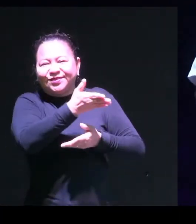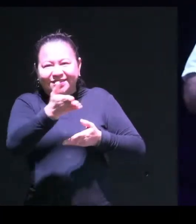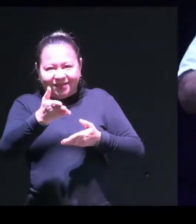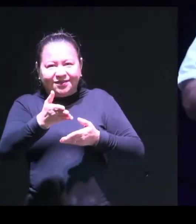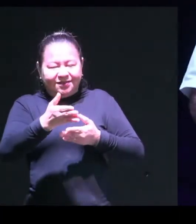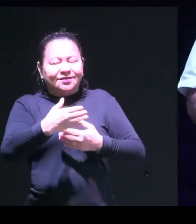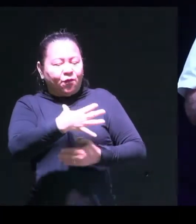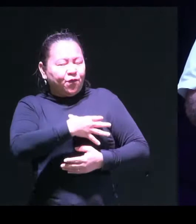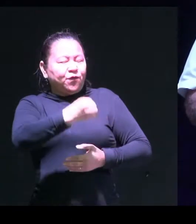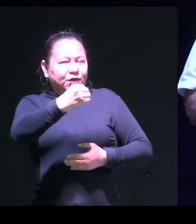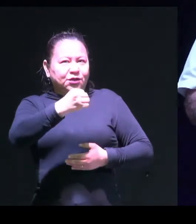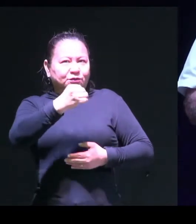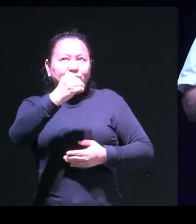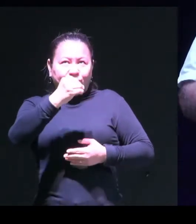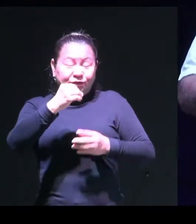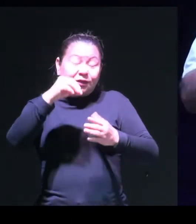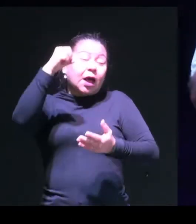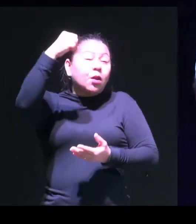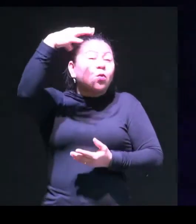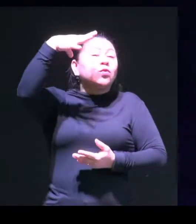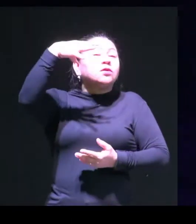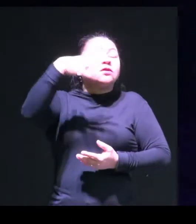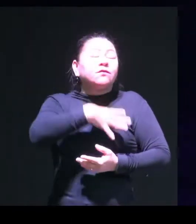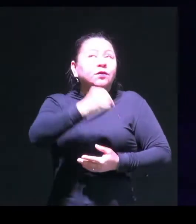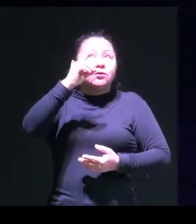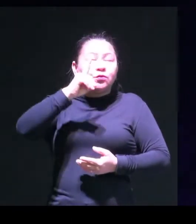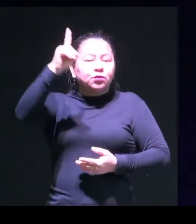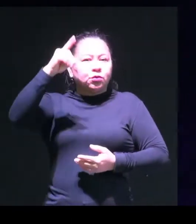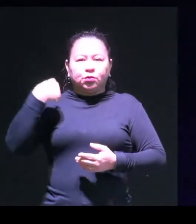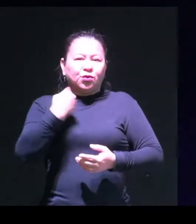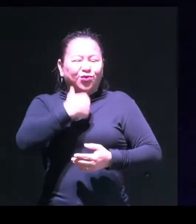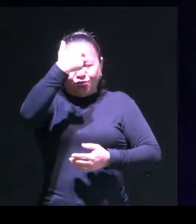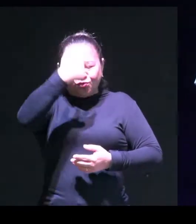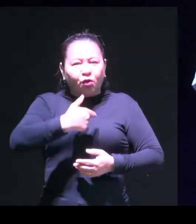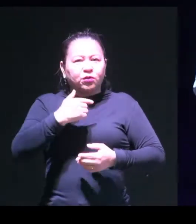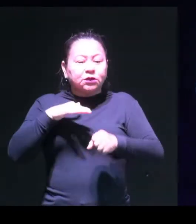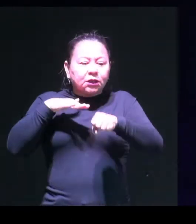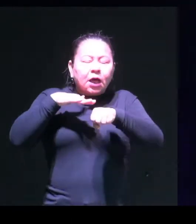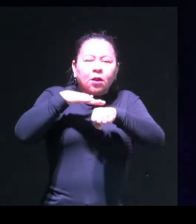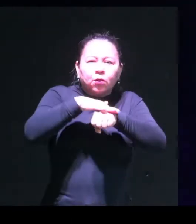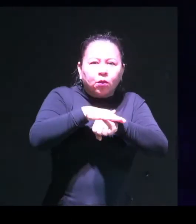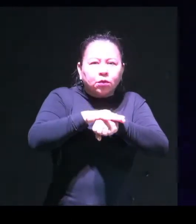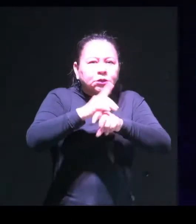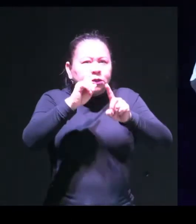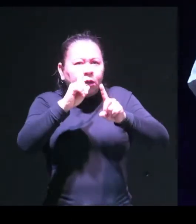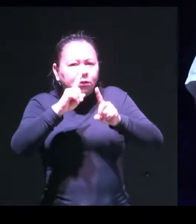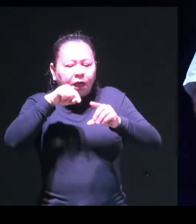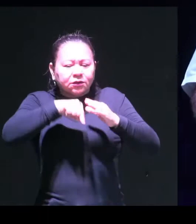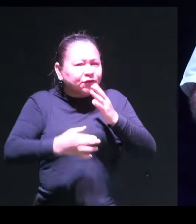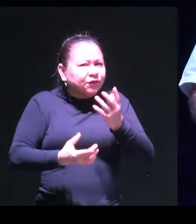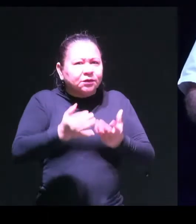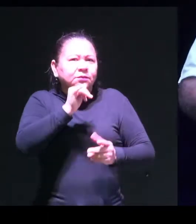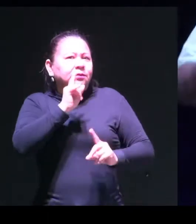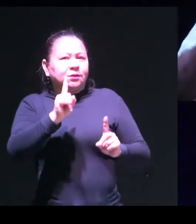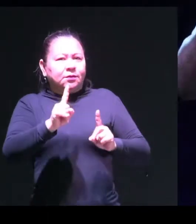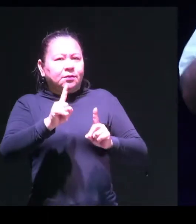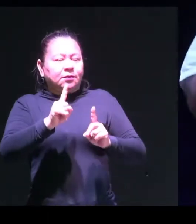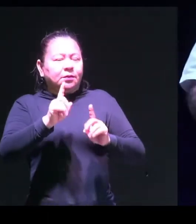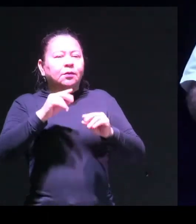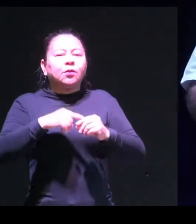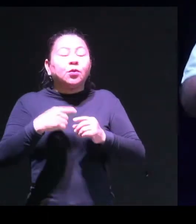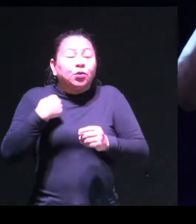luz e filhos do dia. Nós não somos da noite, nem das trevas. Assim, pois,